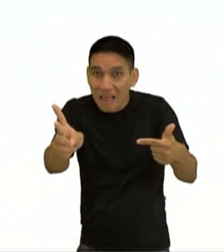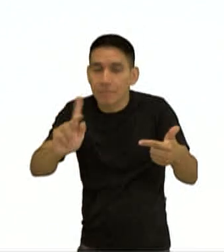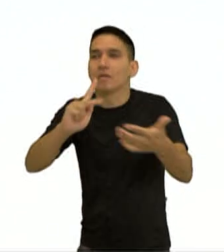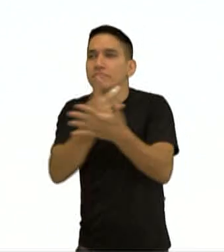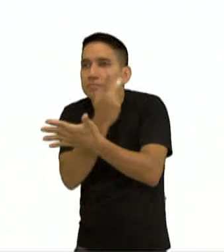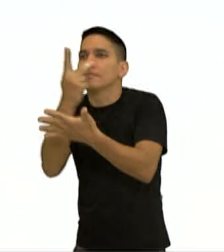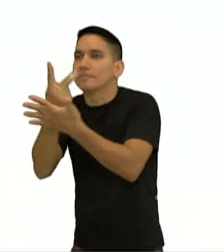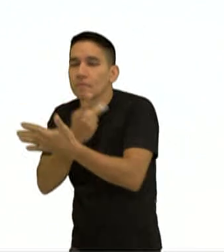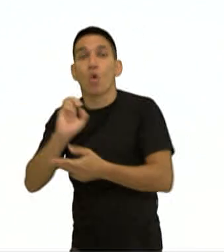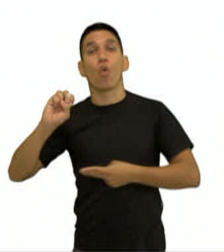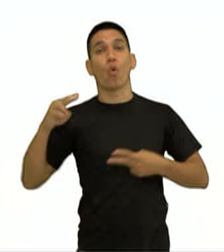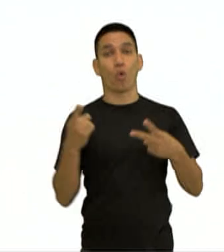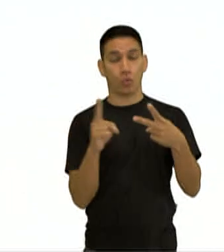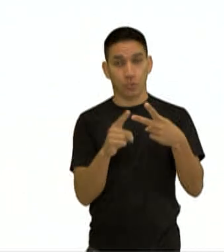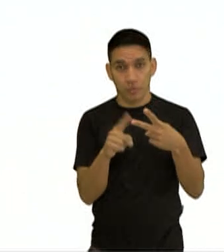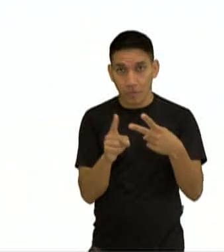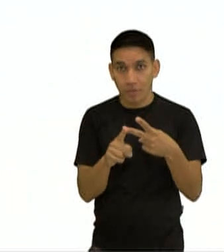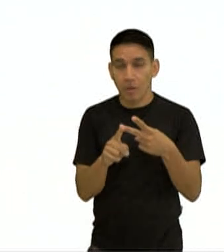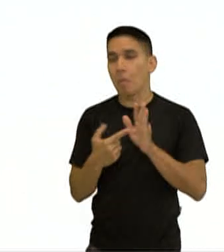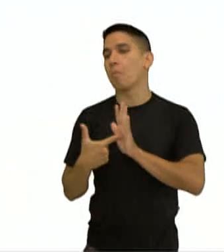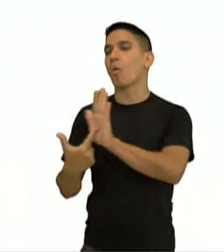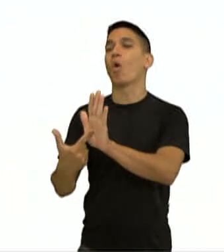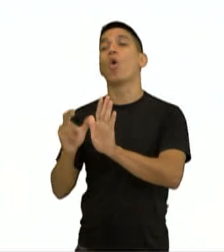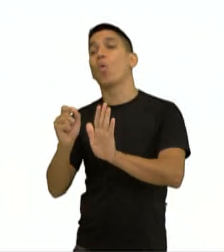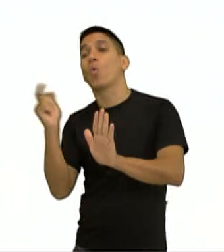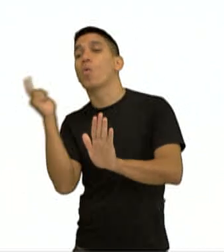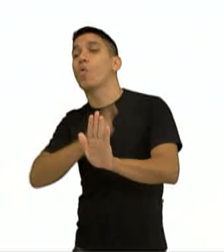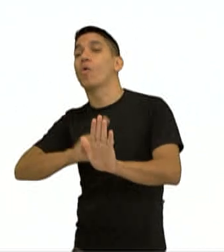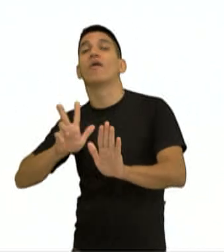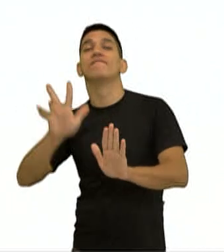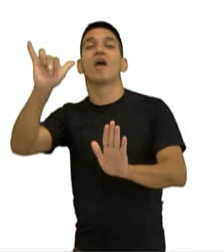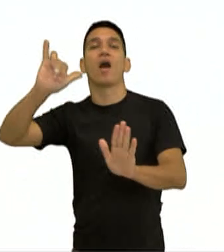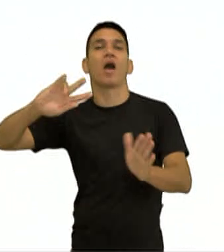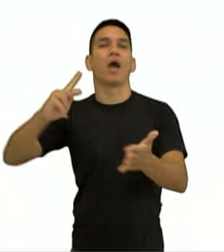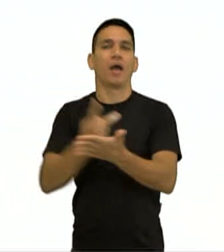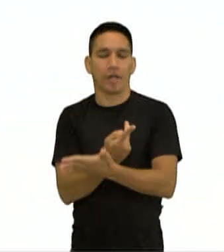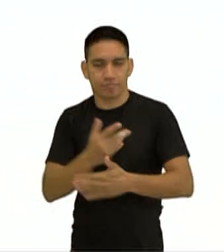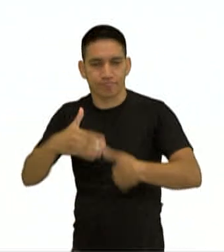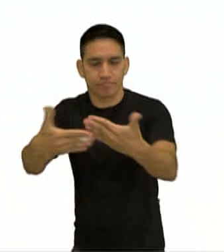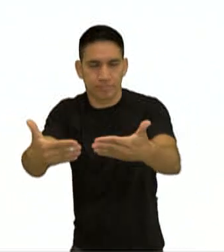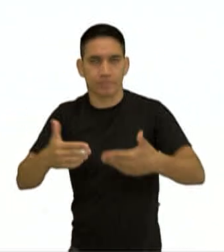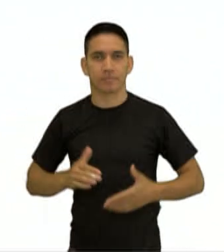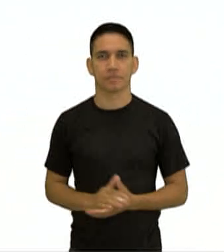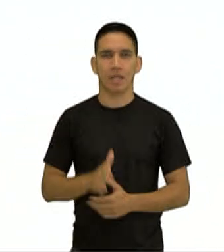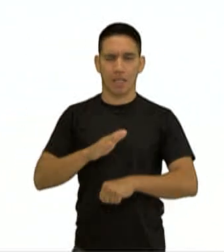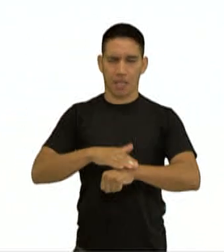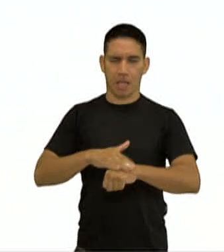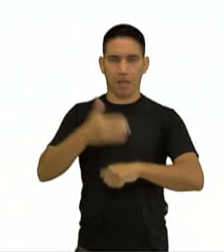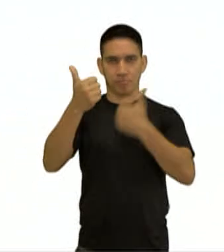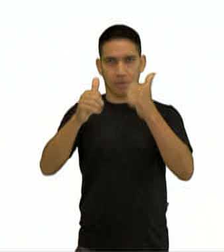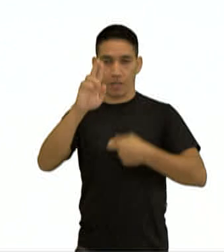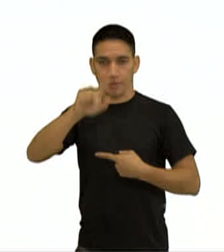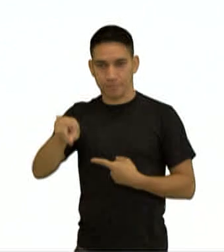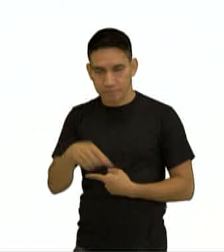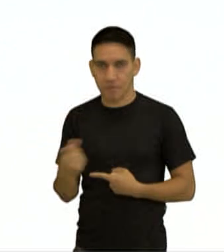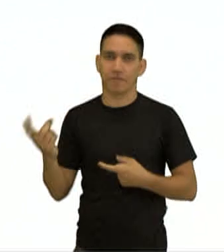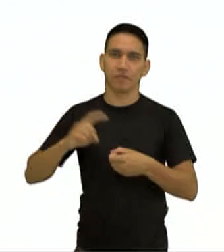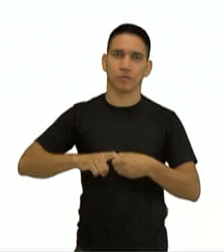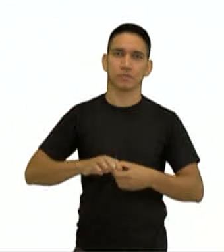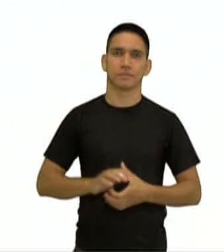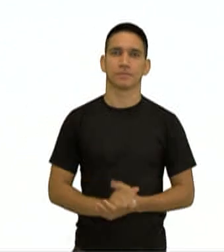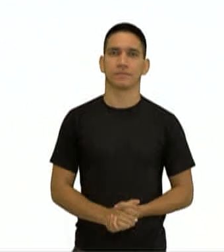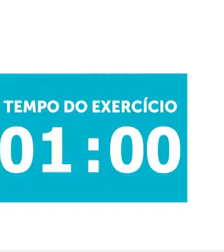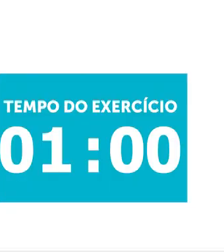ou para expressar uma tendência ou uma mudança que está acontecendo. Vou dar um tempinho para vocês responderem e a gente já volta.